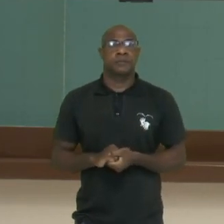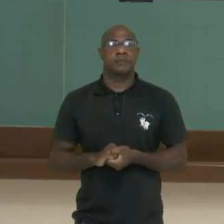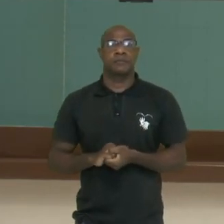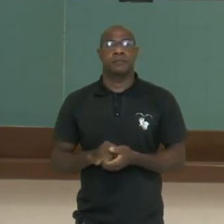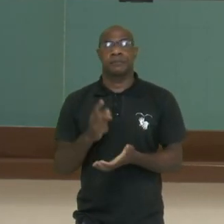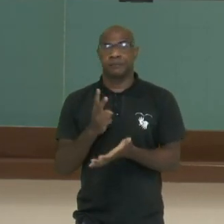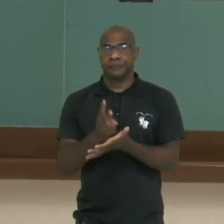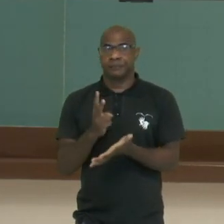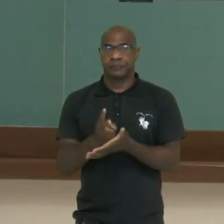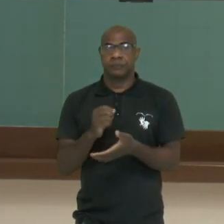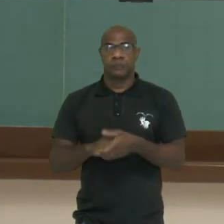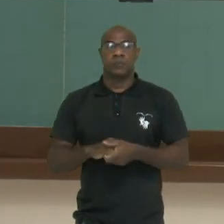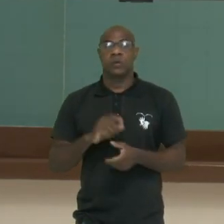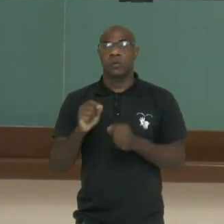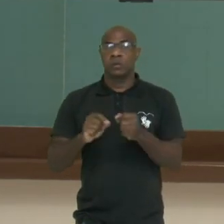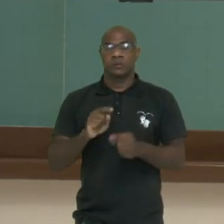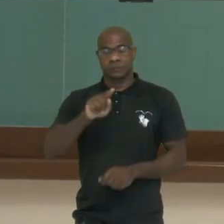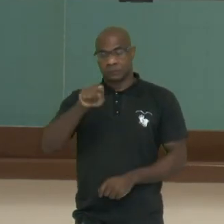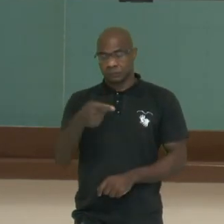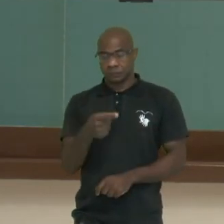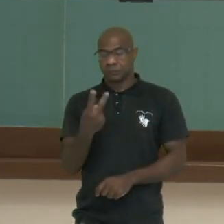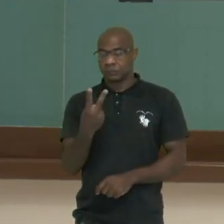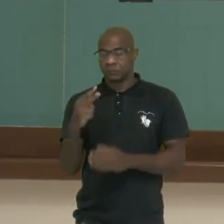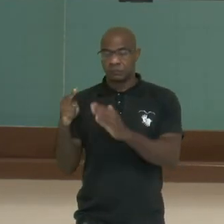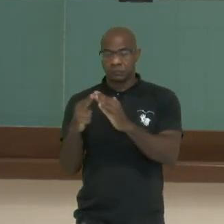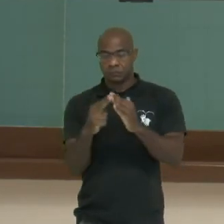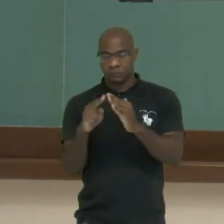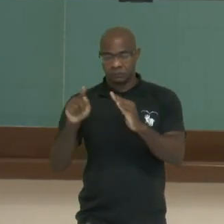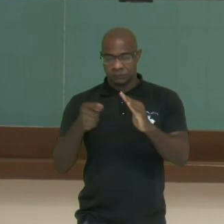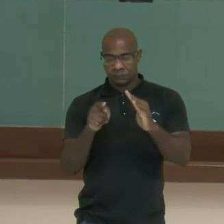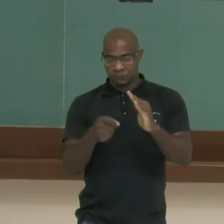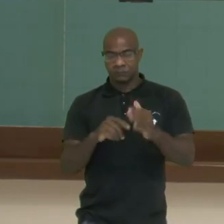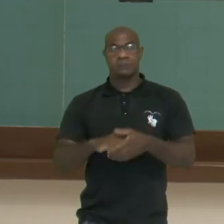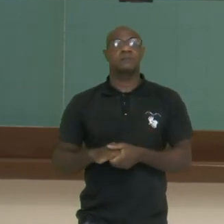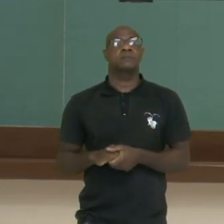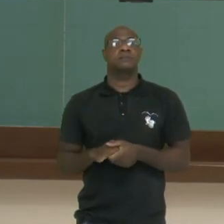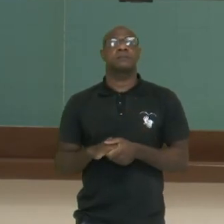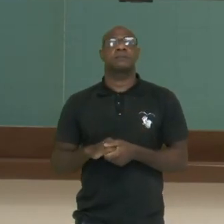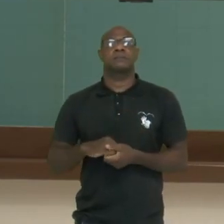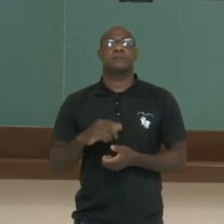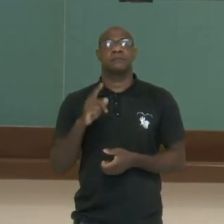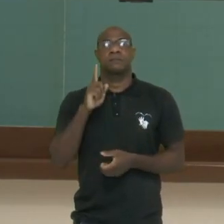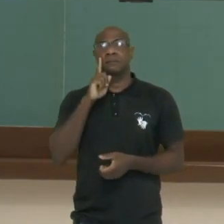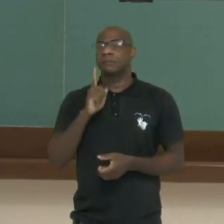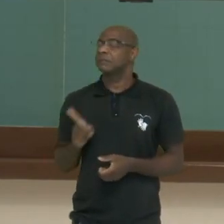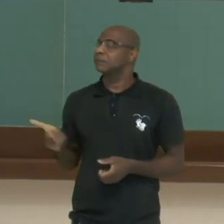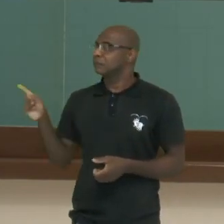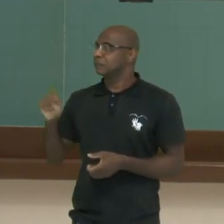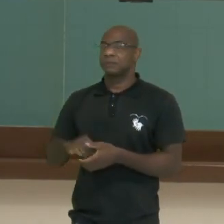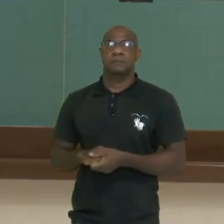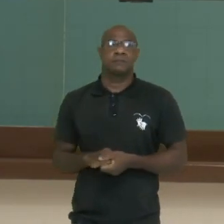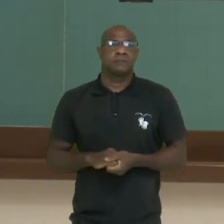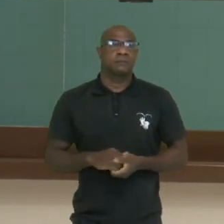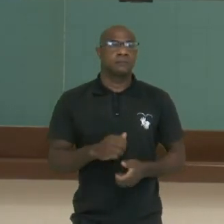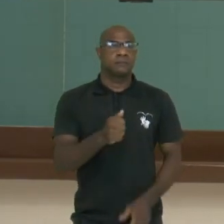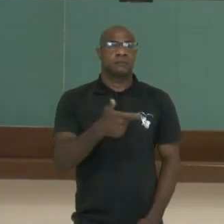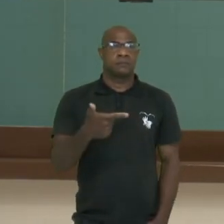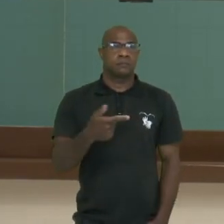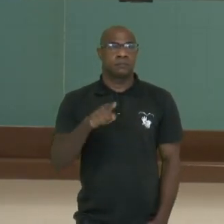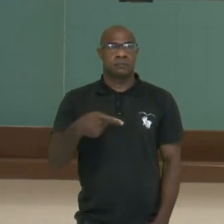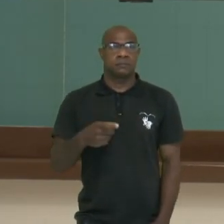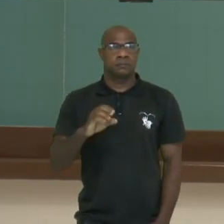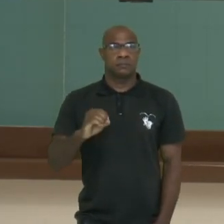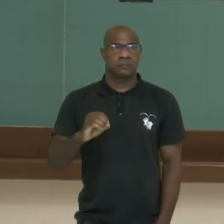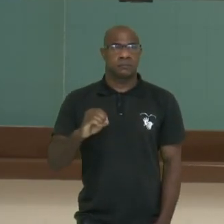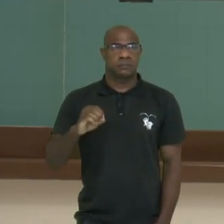casinhas decimais, arredondando isso, nós temos que na reta numérica, né, 12,056 está mais próximo